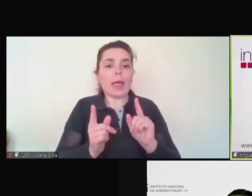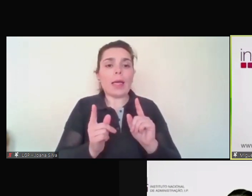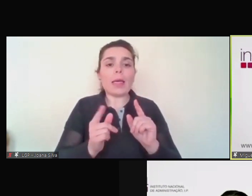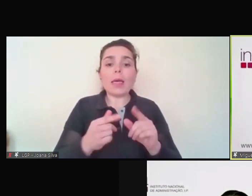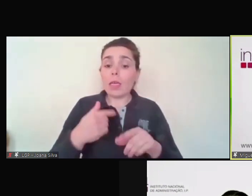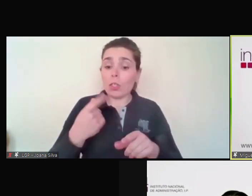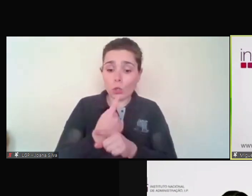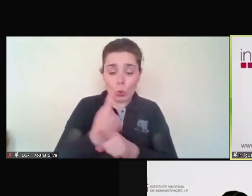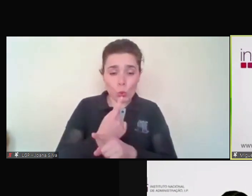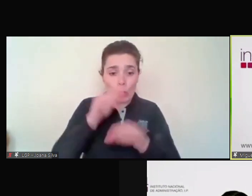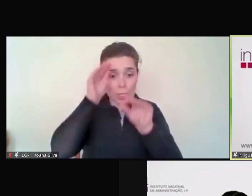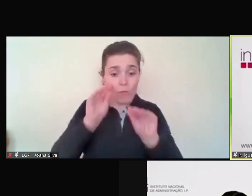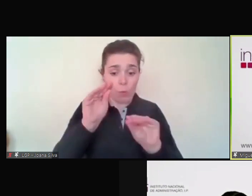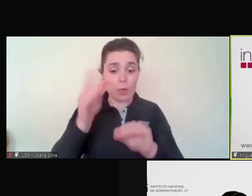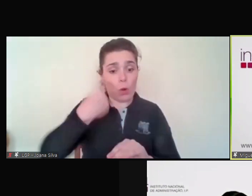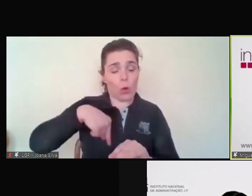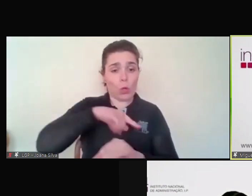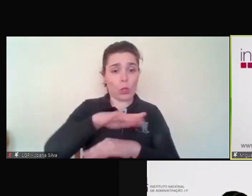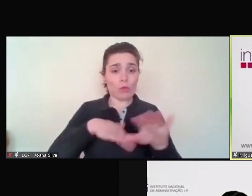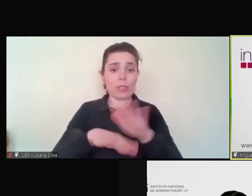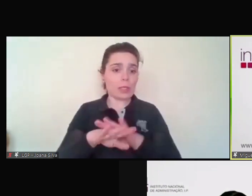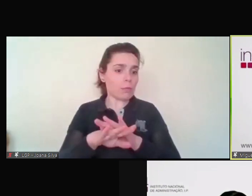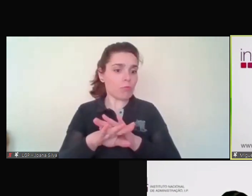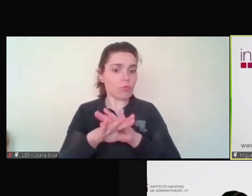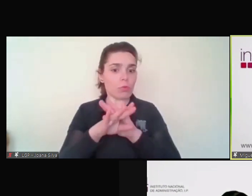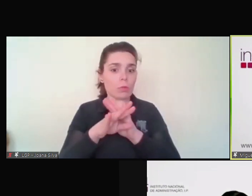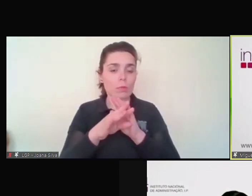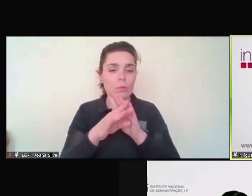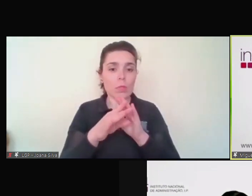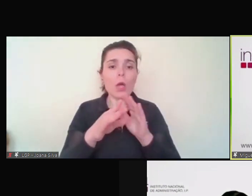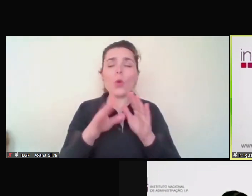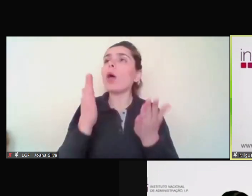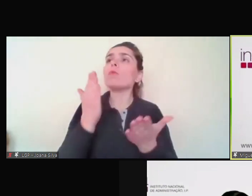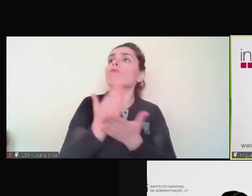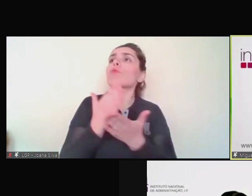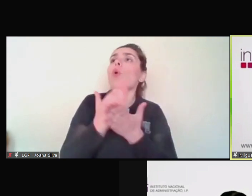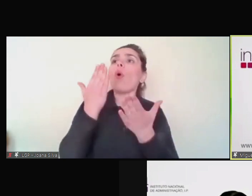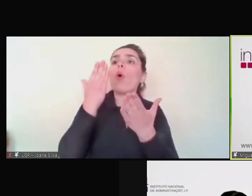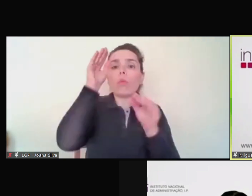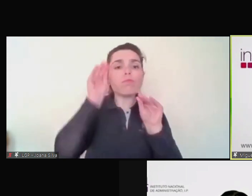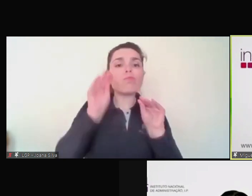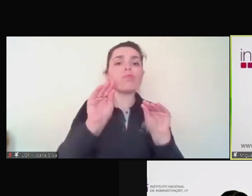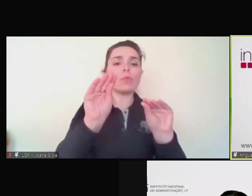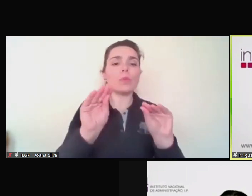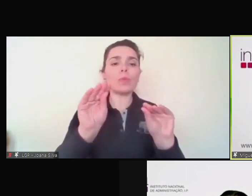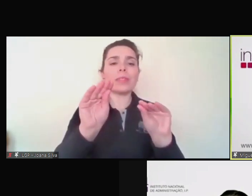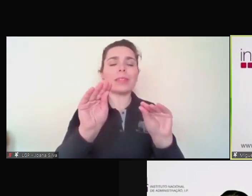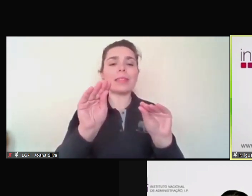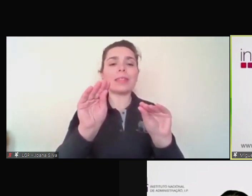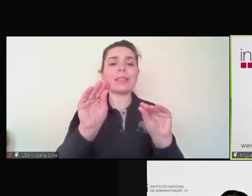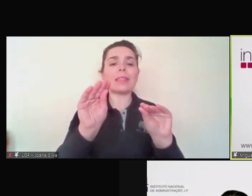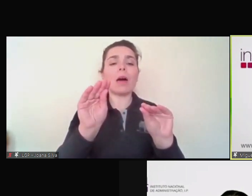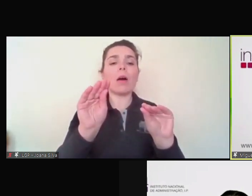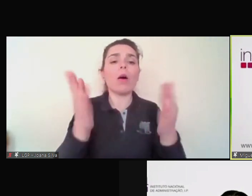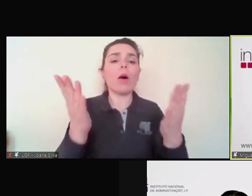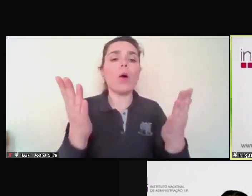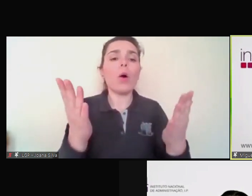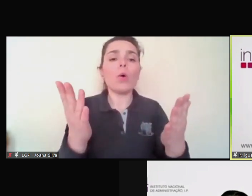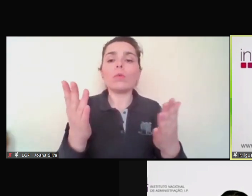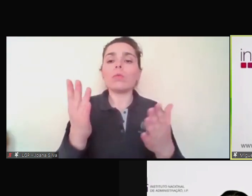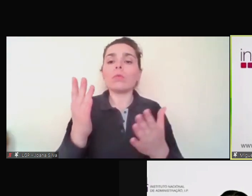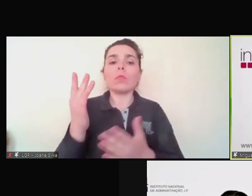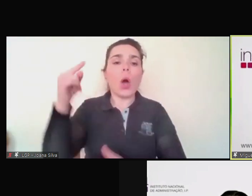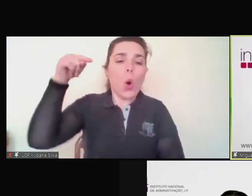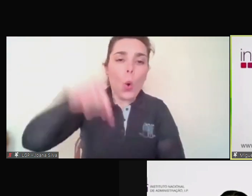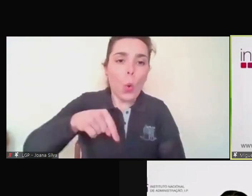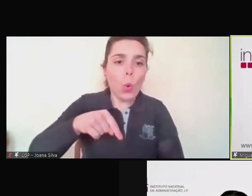ação enquanto agentes públicos. Não se tratam de formações com uma transferibilidade imediata,